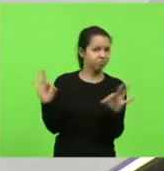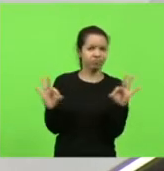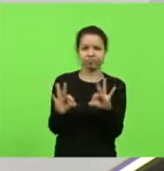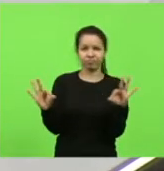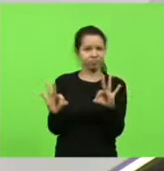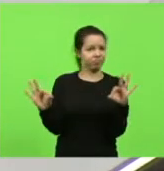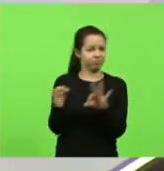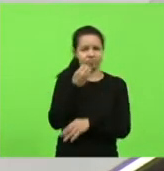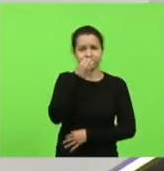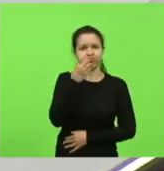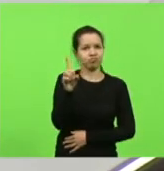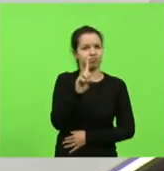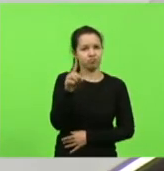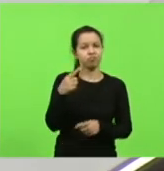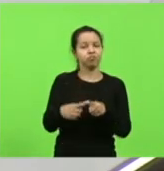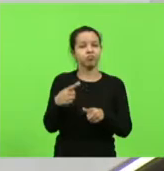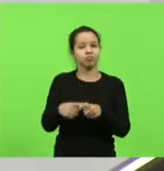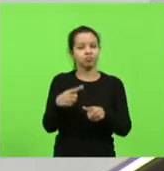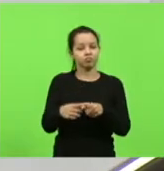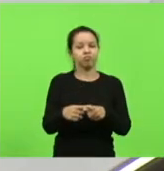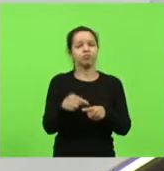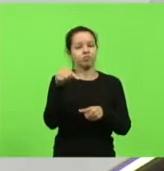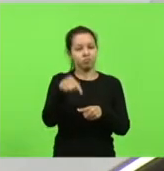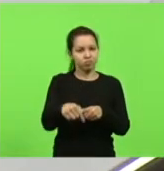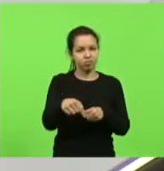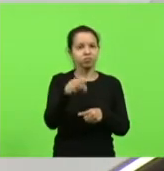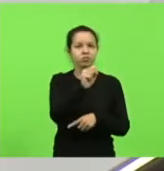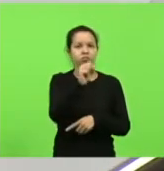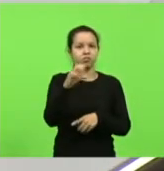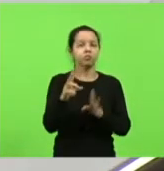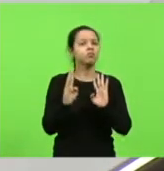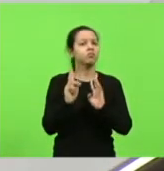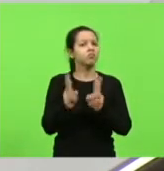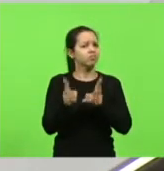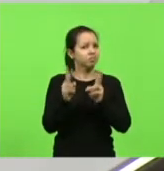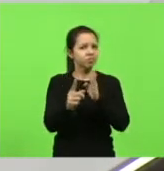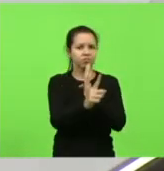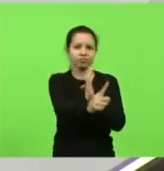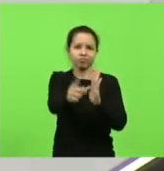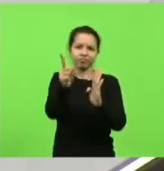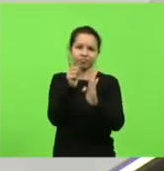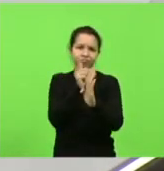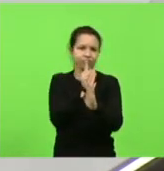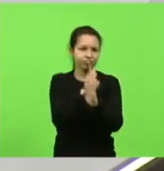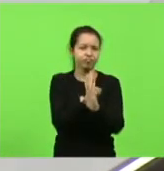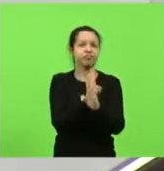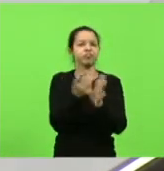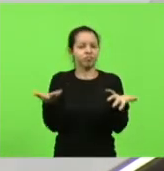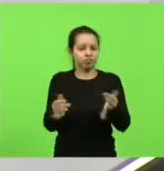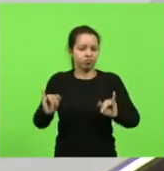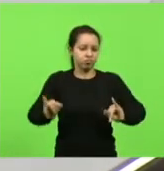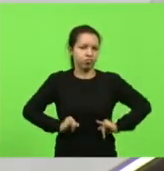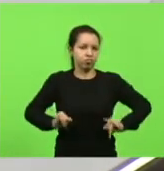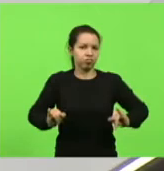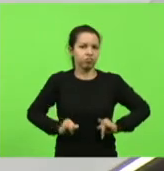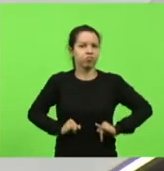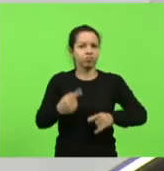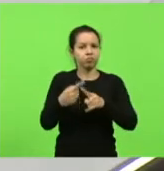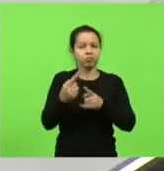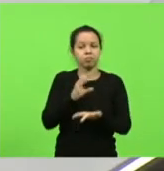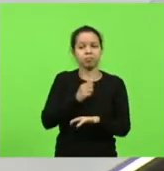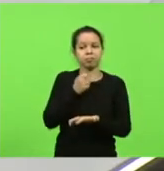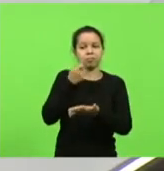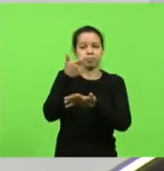sempre ficado no final da fila e agora nós começamos até agora a pagar aquilo que deveria ser obrigação do governo